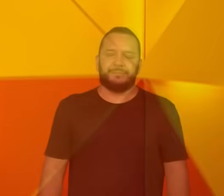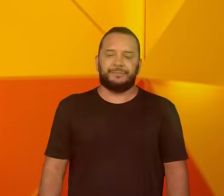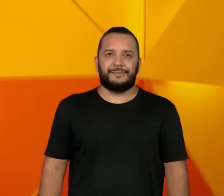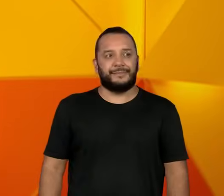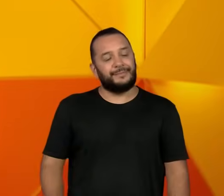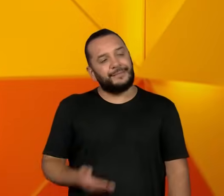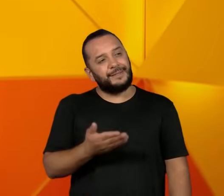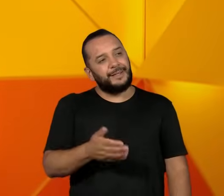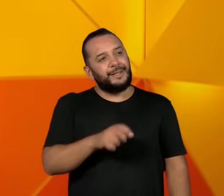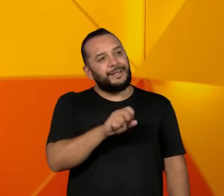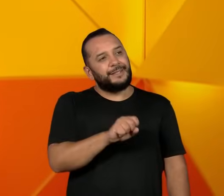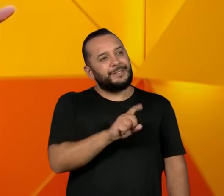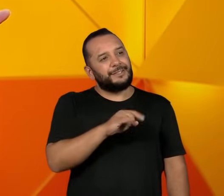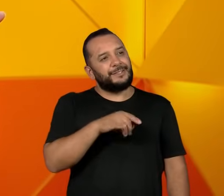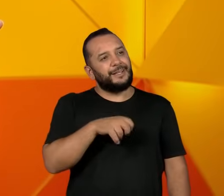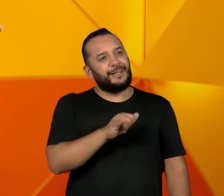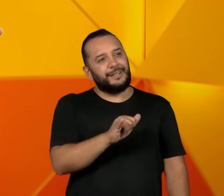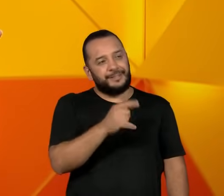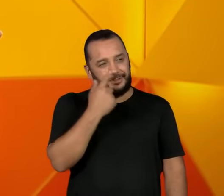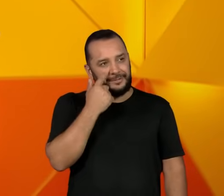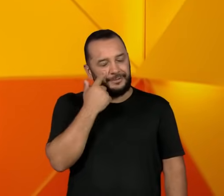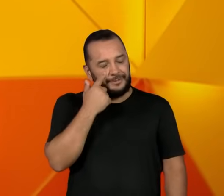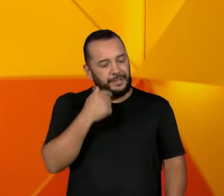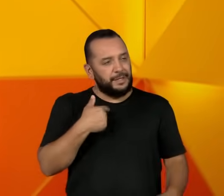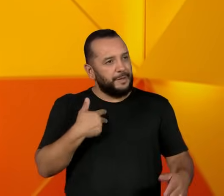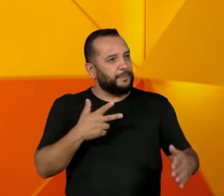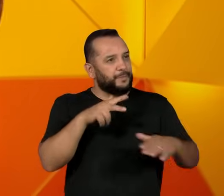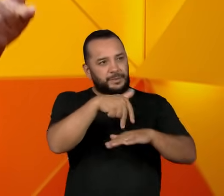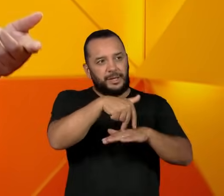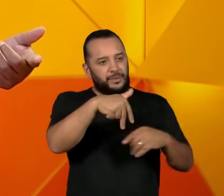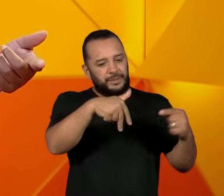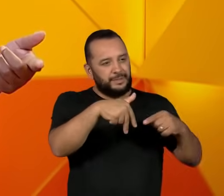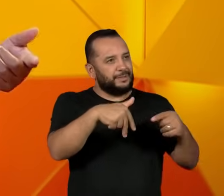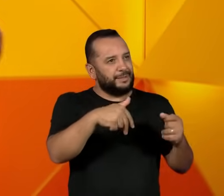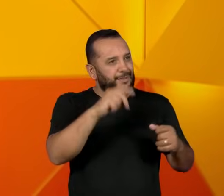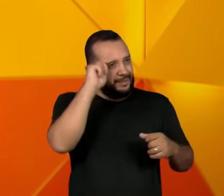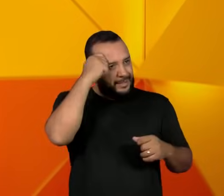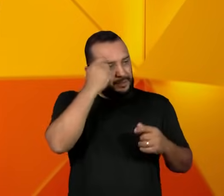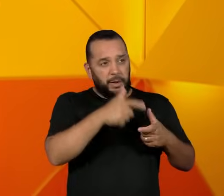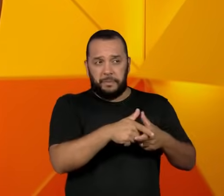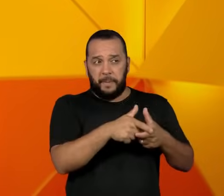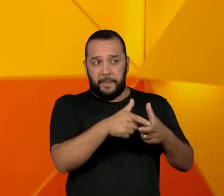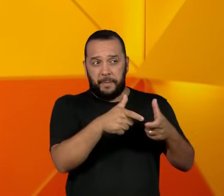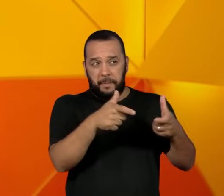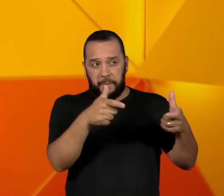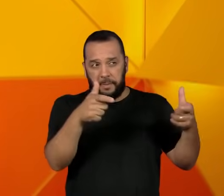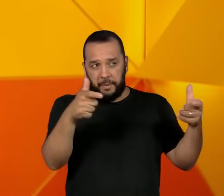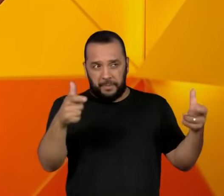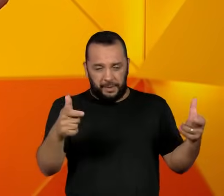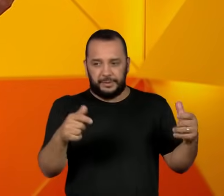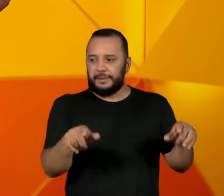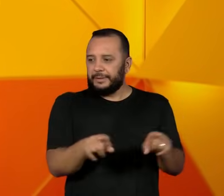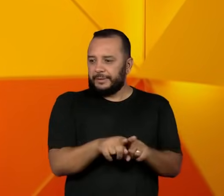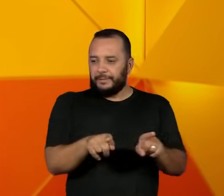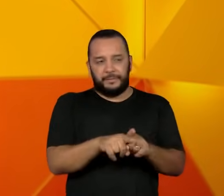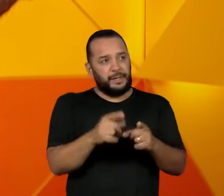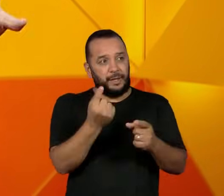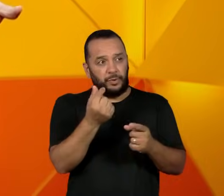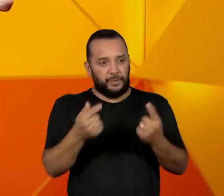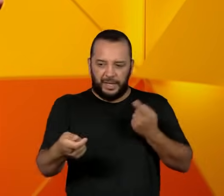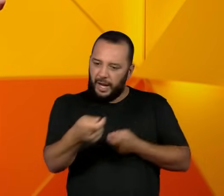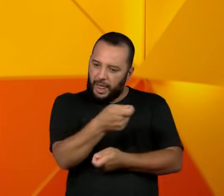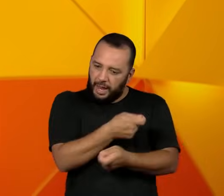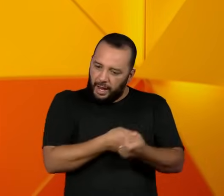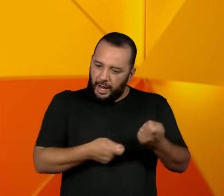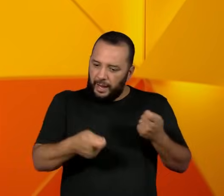Sidney, a gente não está só assistindo um aumento no número de protagonistas ou nos valores de bilheteria. Tem uma virada